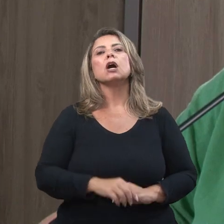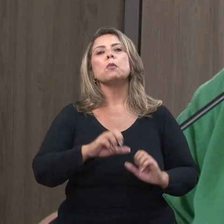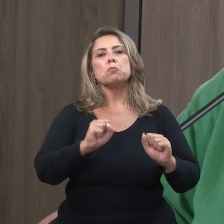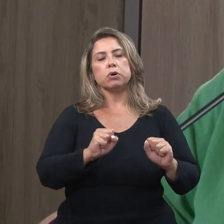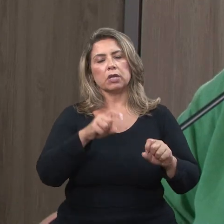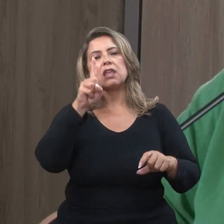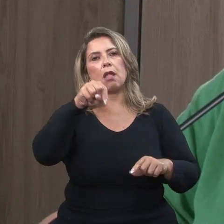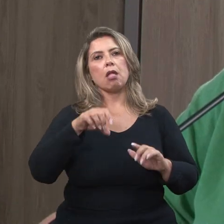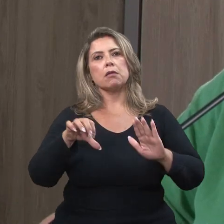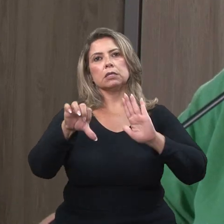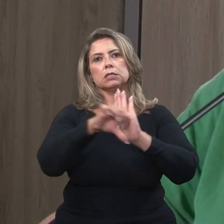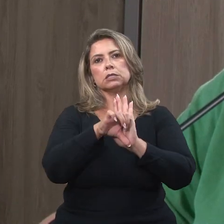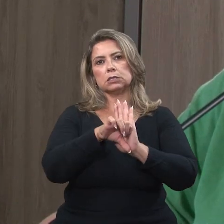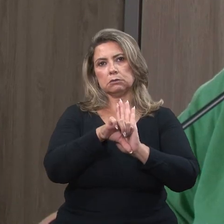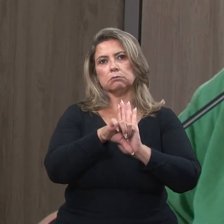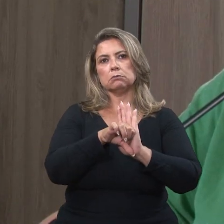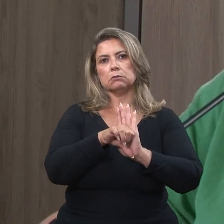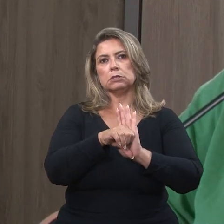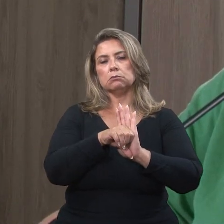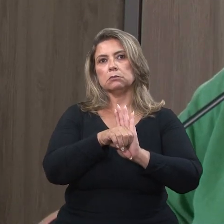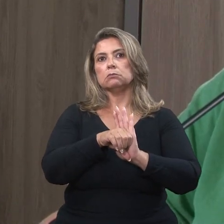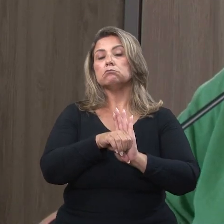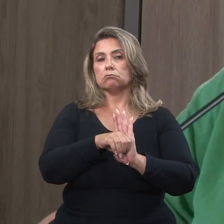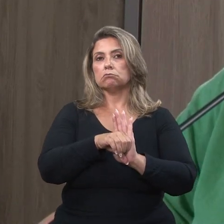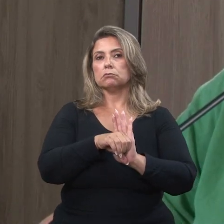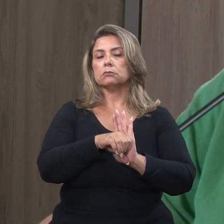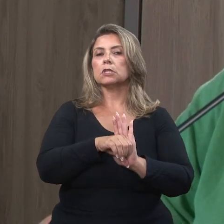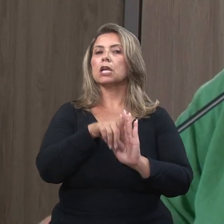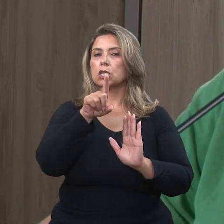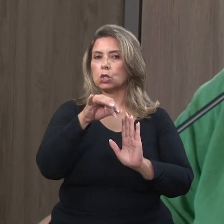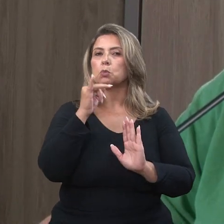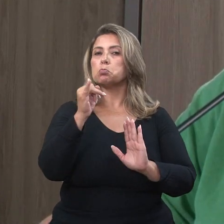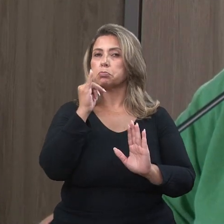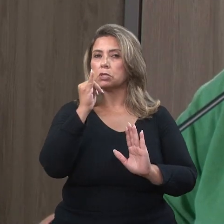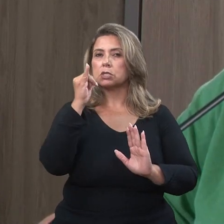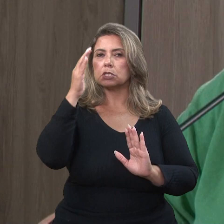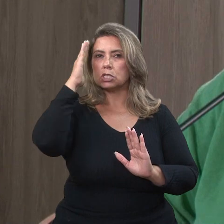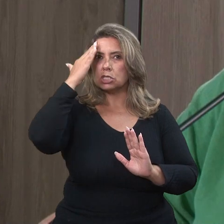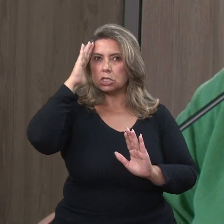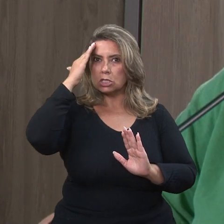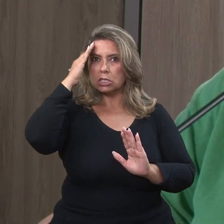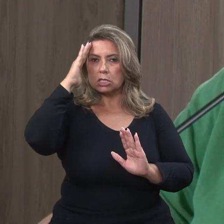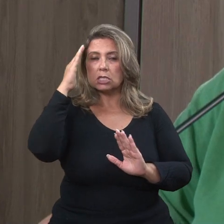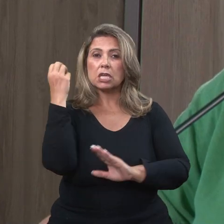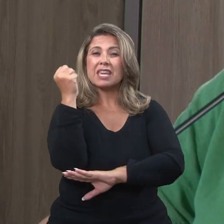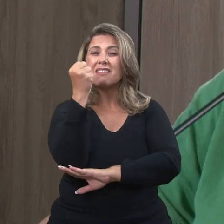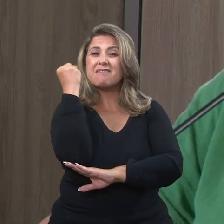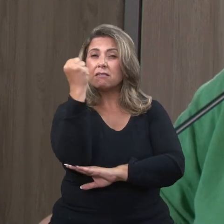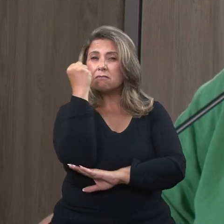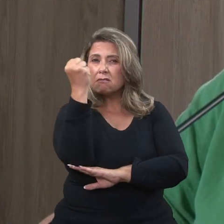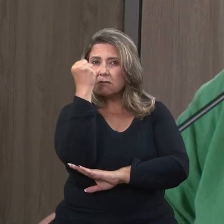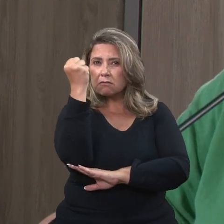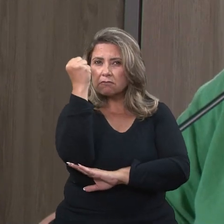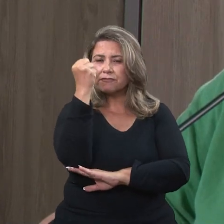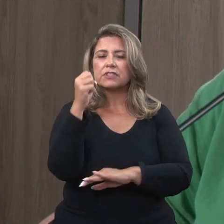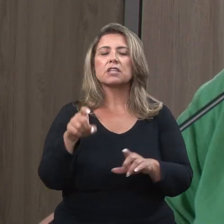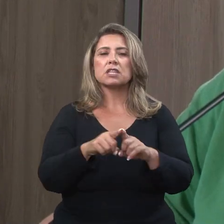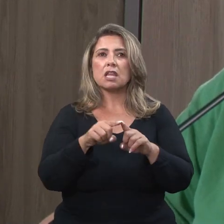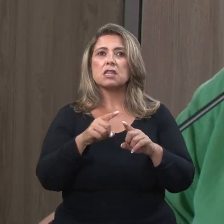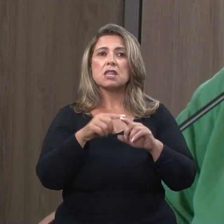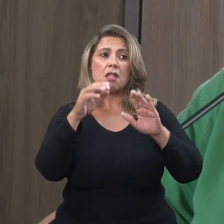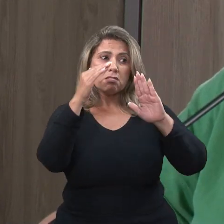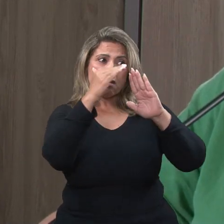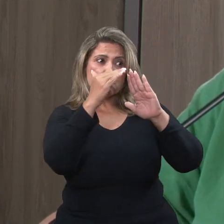configurar crime, o assédio sexual. Ele pode configurar crime. É uma conduta realmente grave. Ela está hoje tipificada lá no